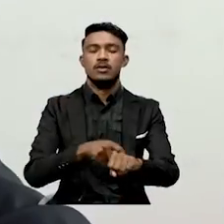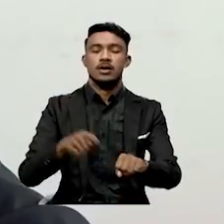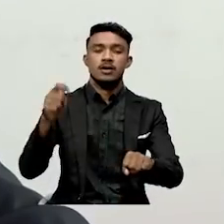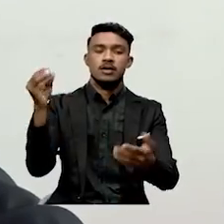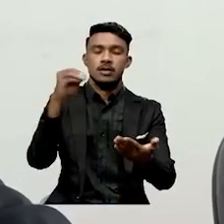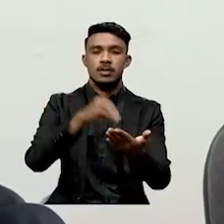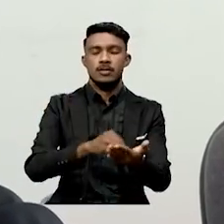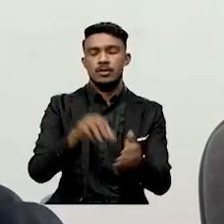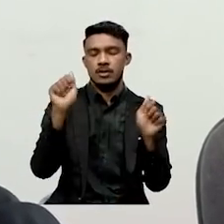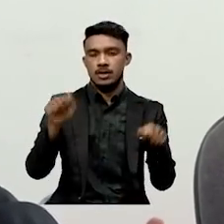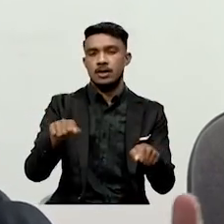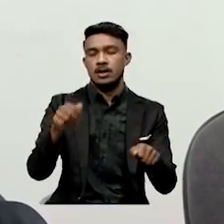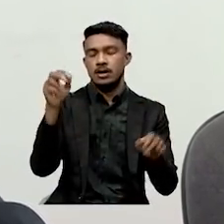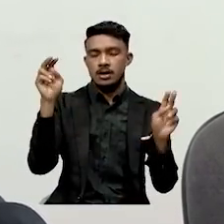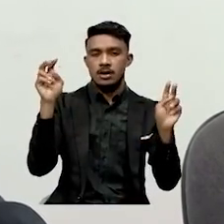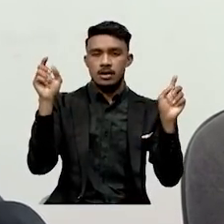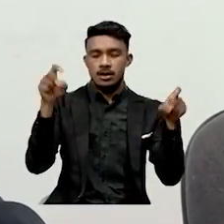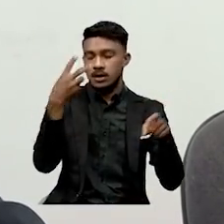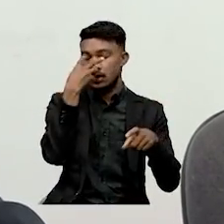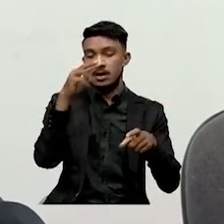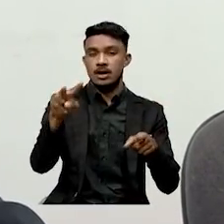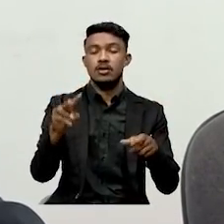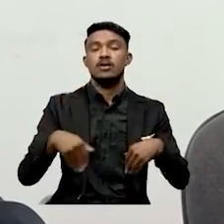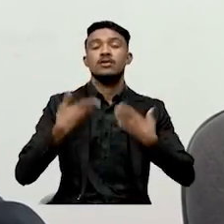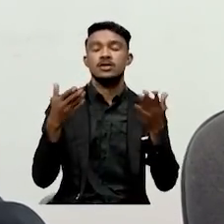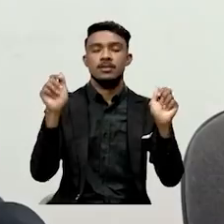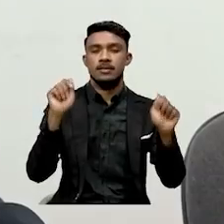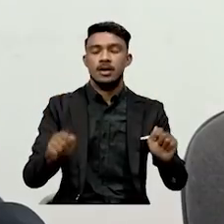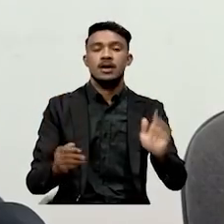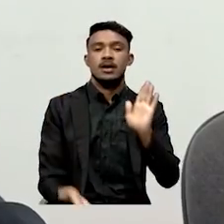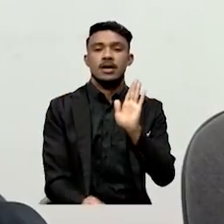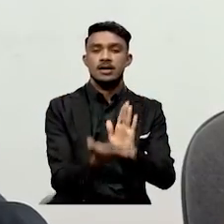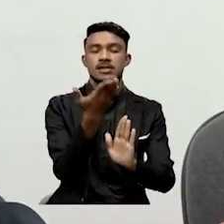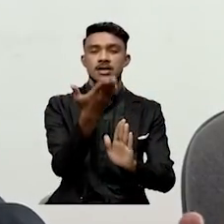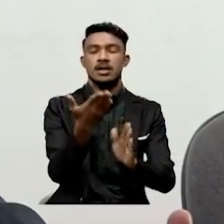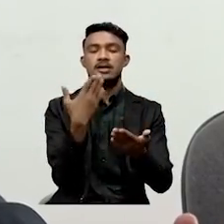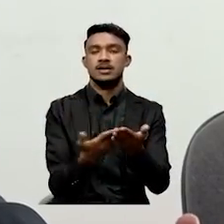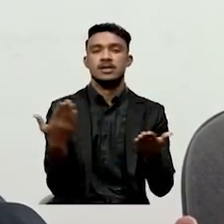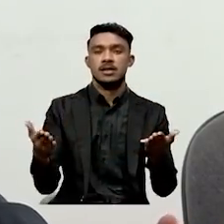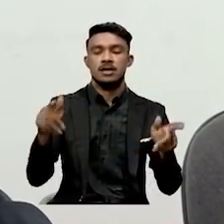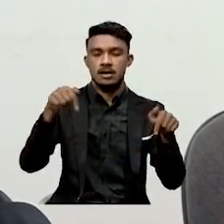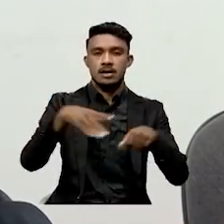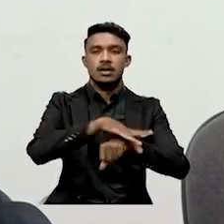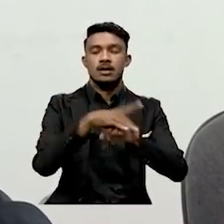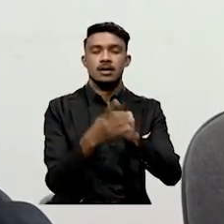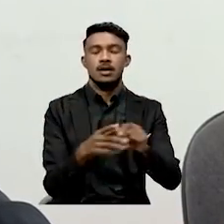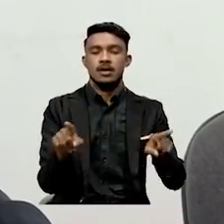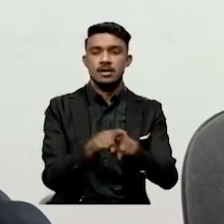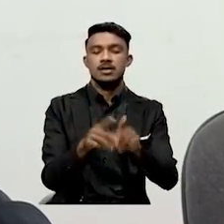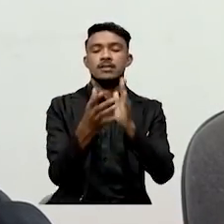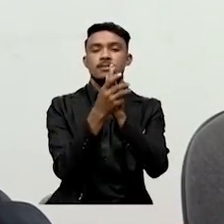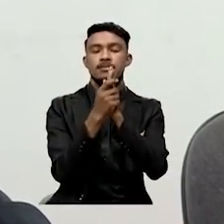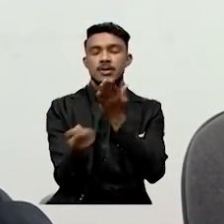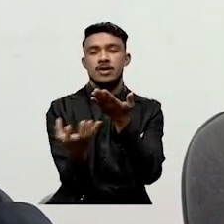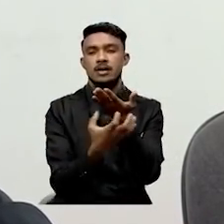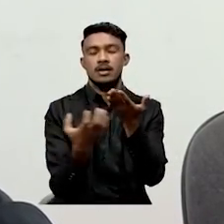ba unsama bele hasa produksaun. Produksaun liliu produksaun parte mina nia produksaun parte